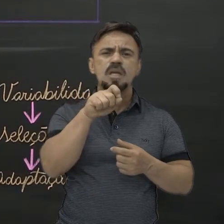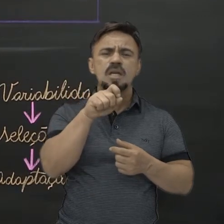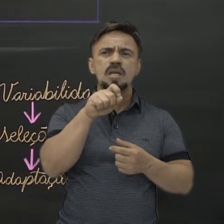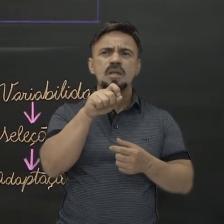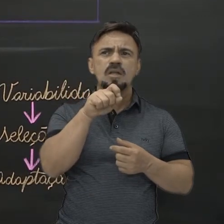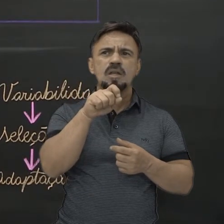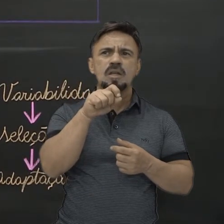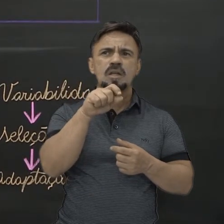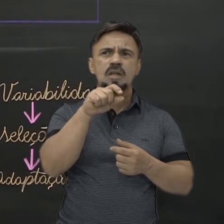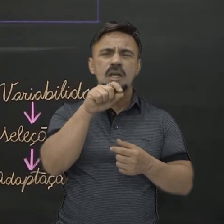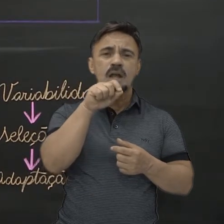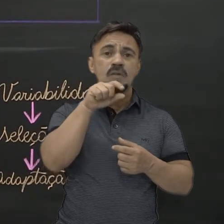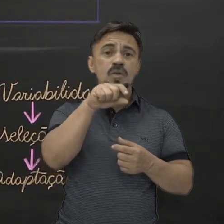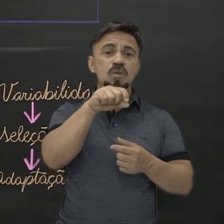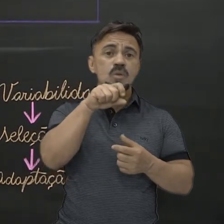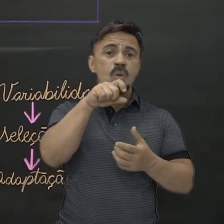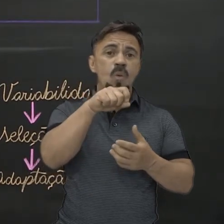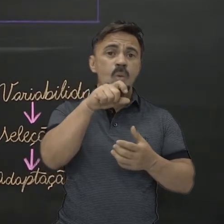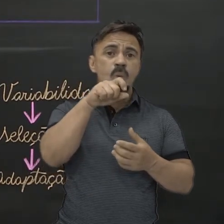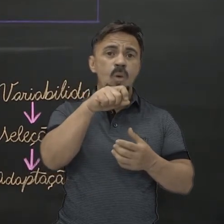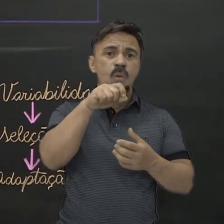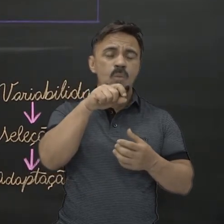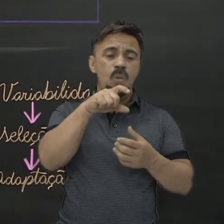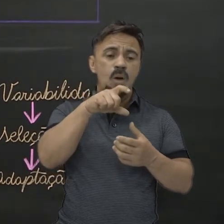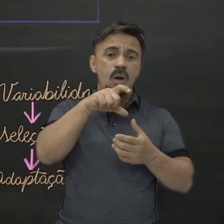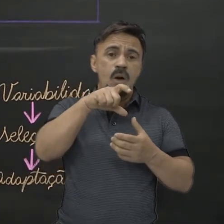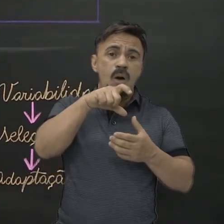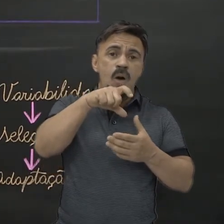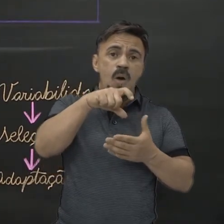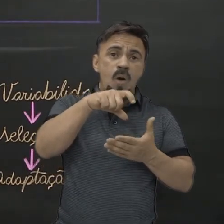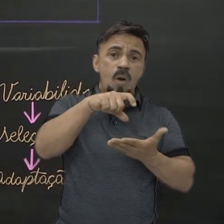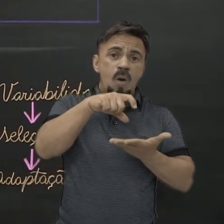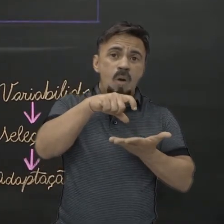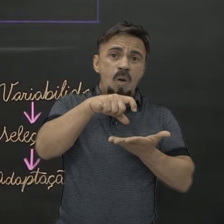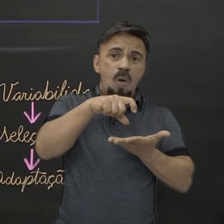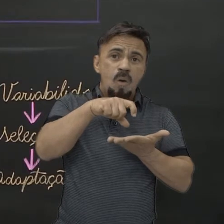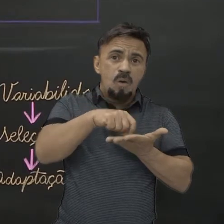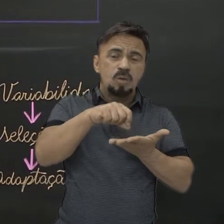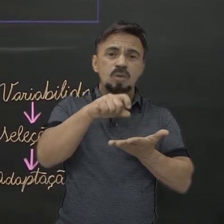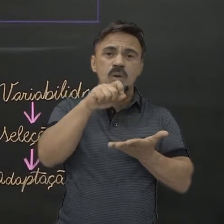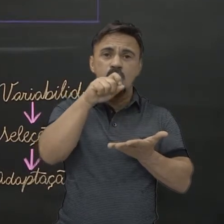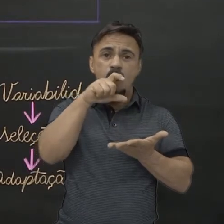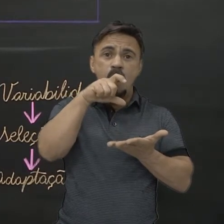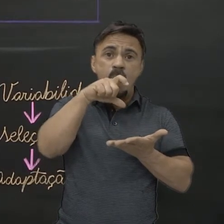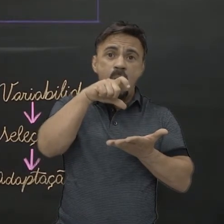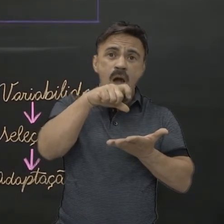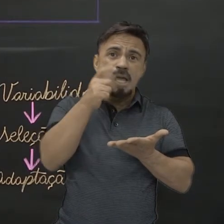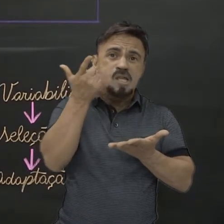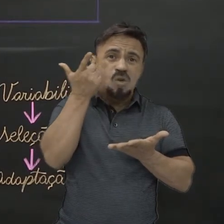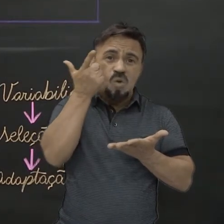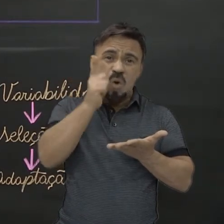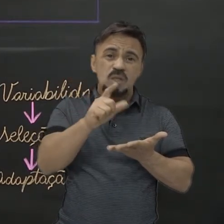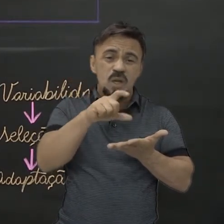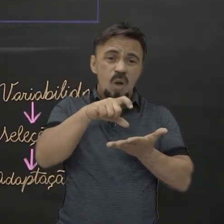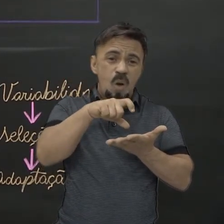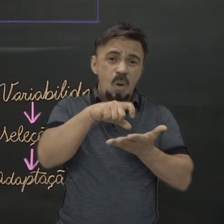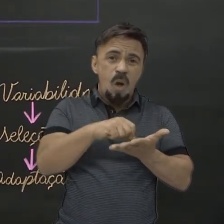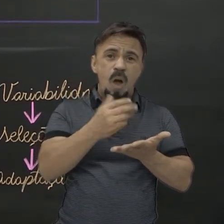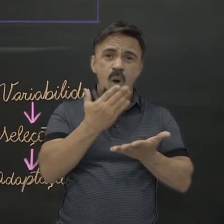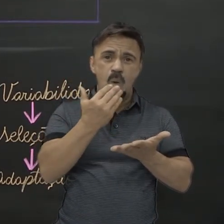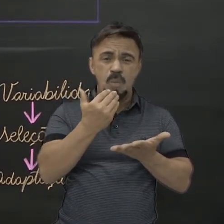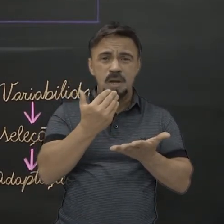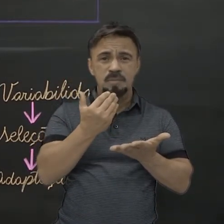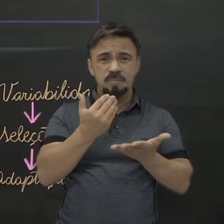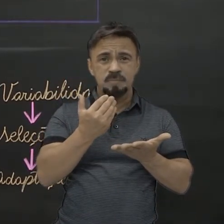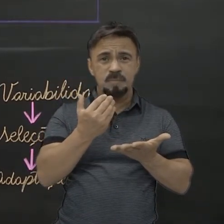vai esticar e abrir um bocão e um bocão é ótimo, um bicão e conseguir se alimentar da semente